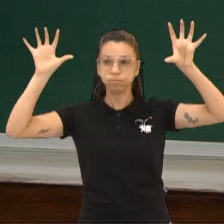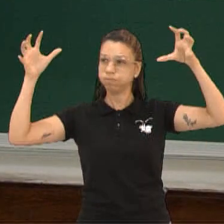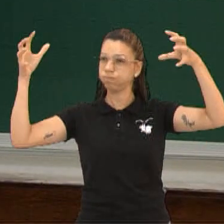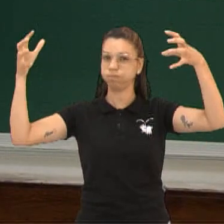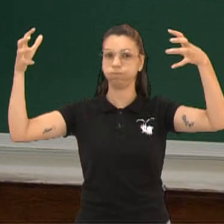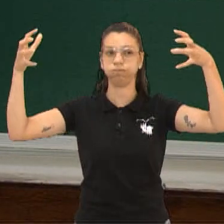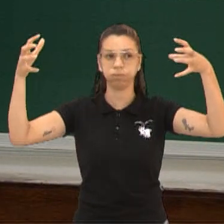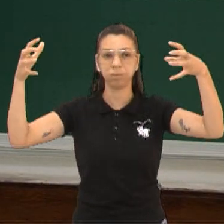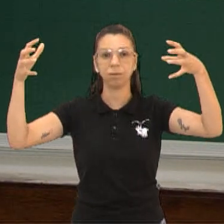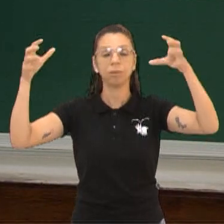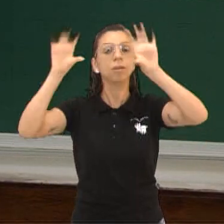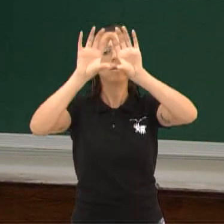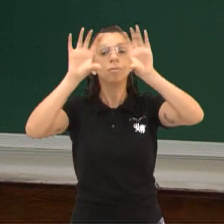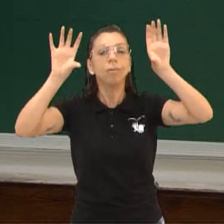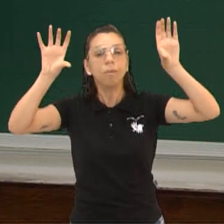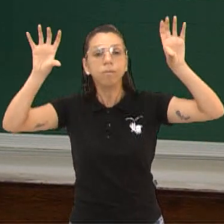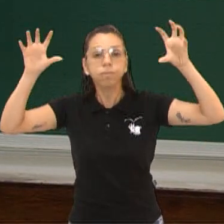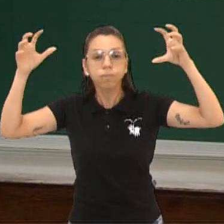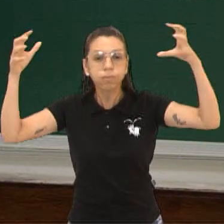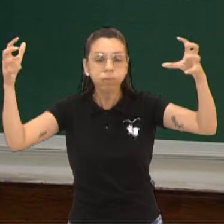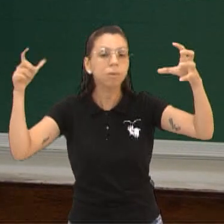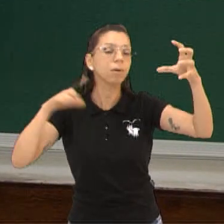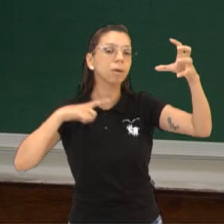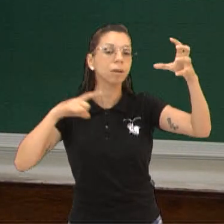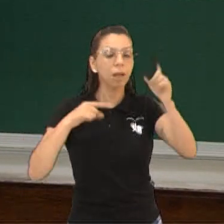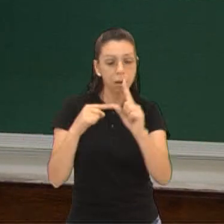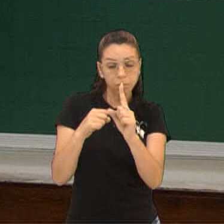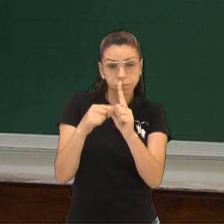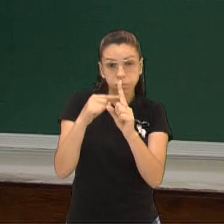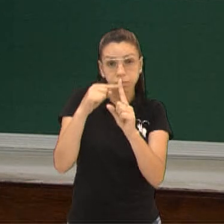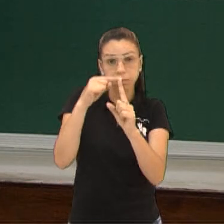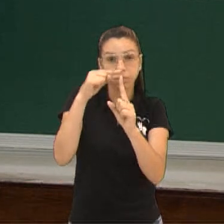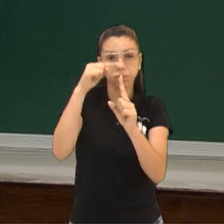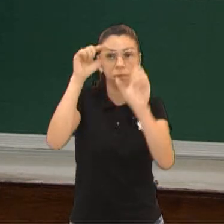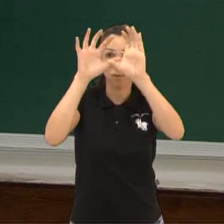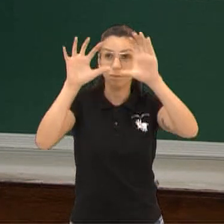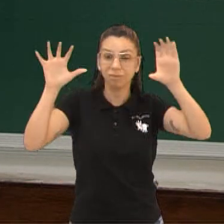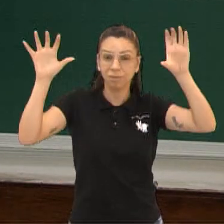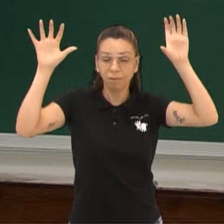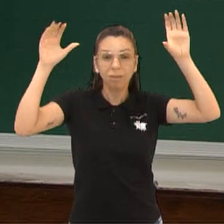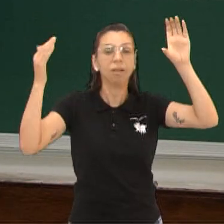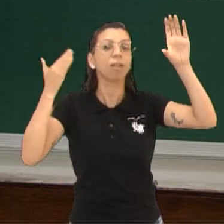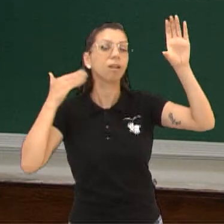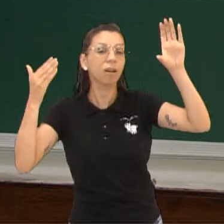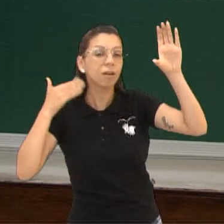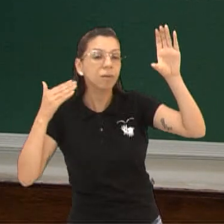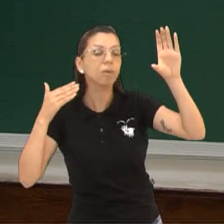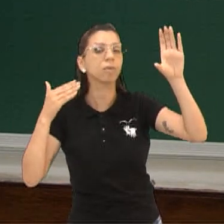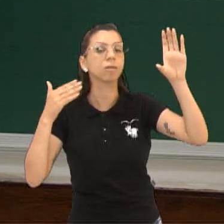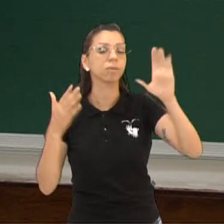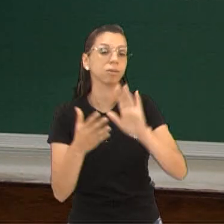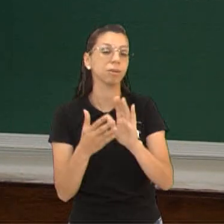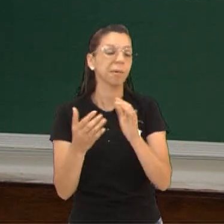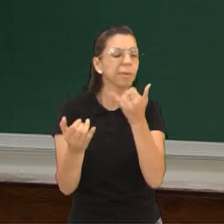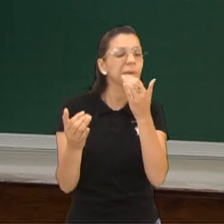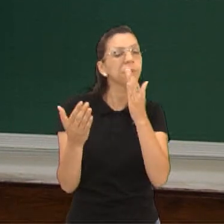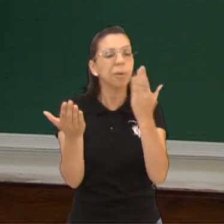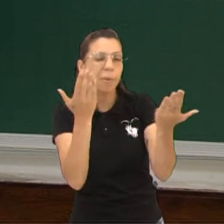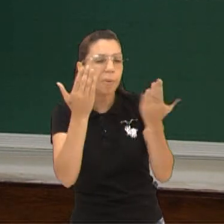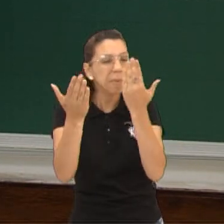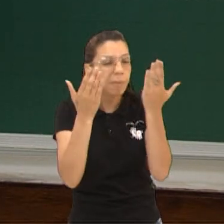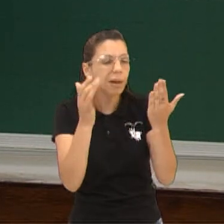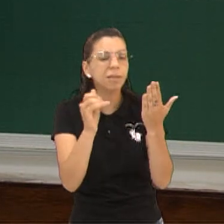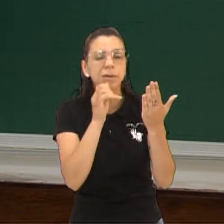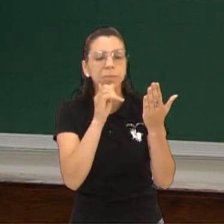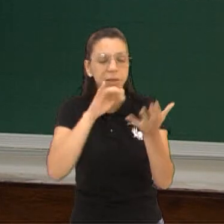seria esse efeito que gera um grande aquecimento, na comparação como se houvesse uma